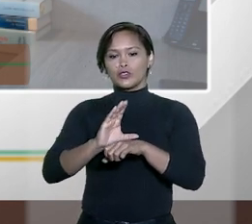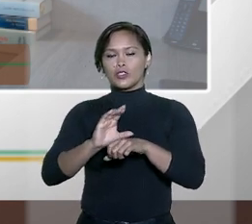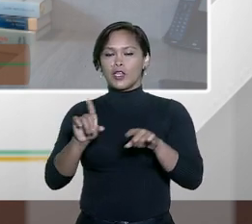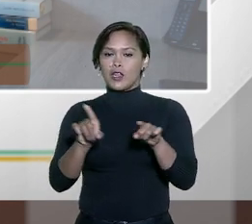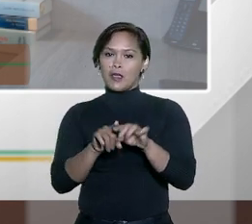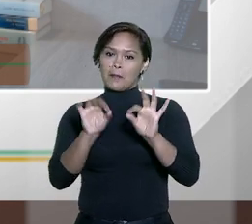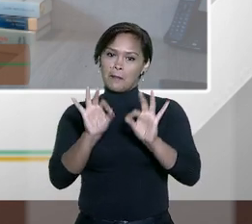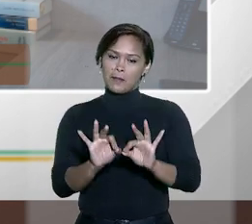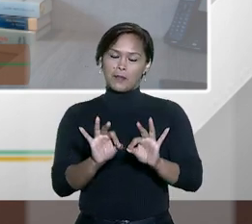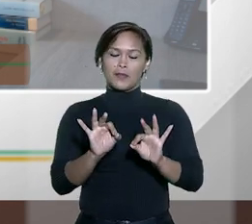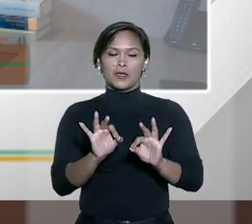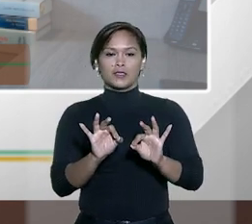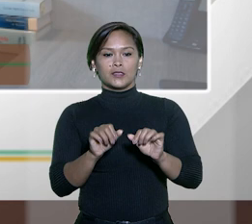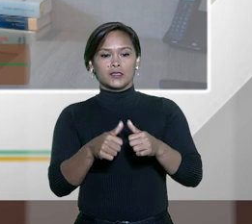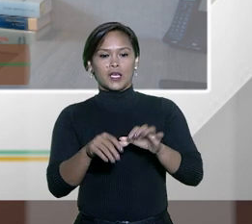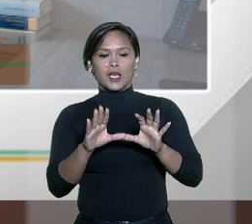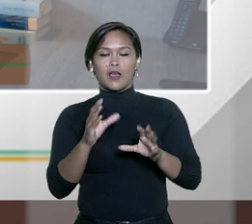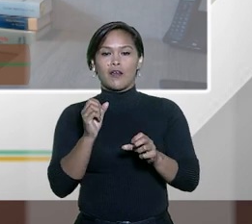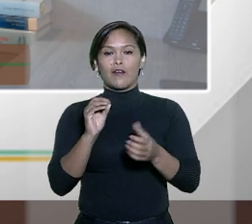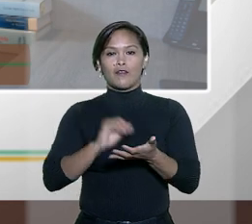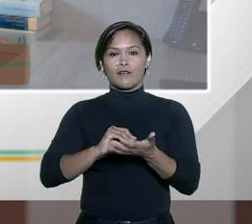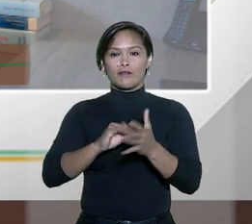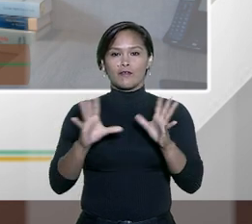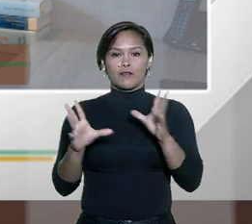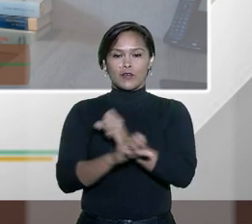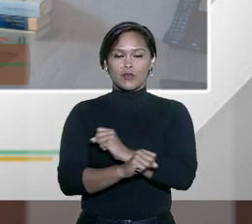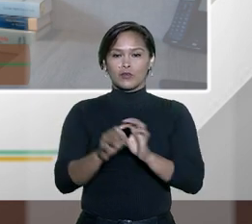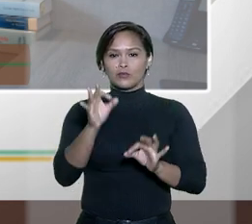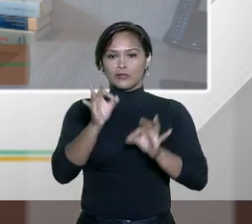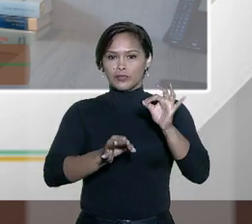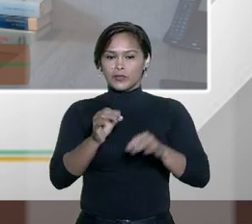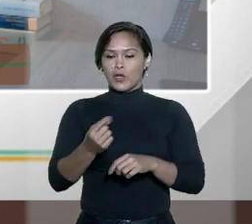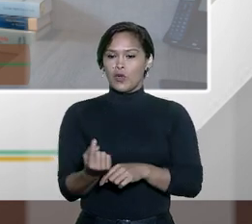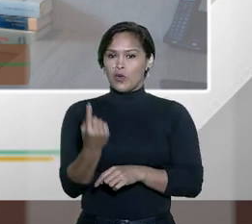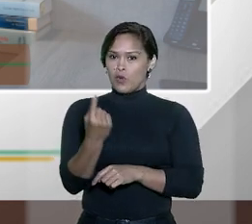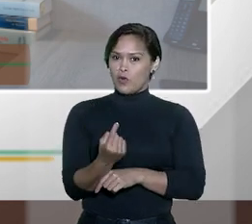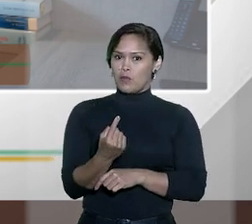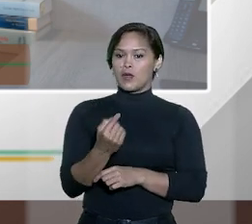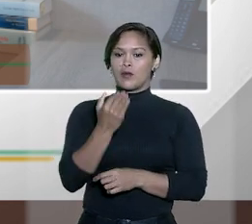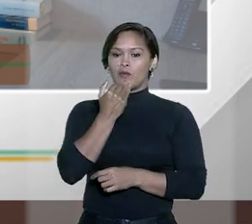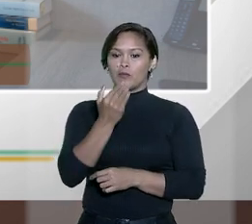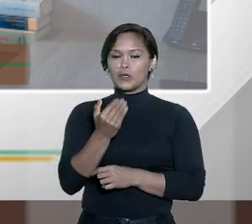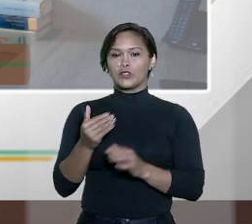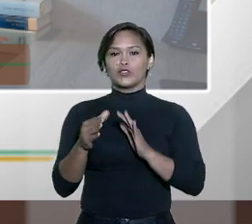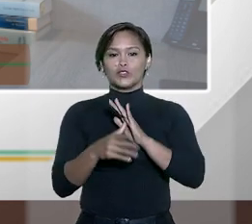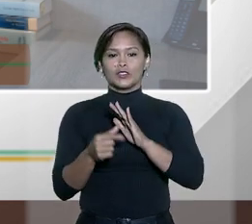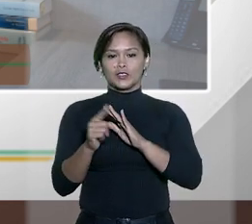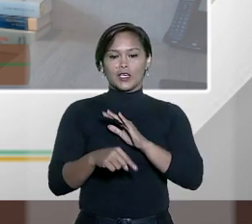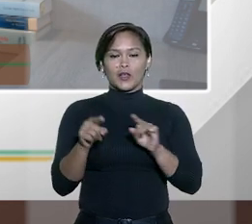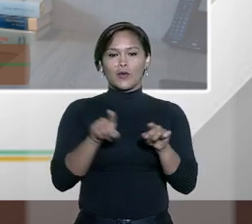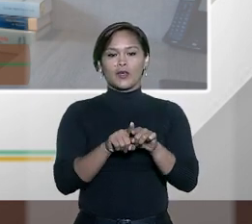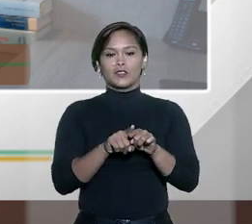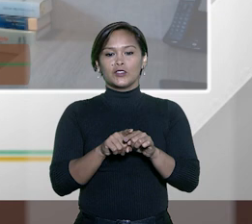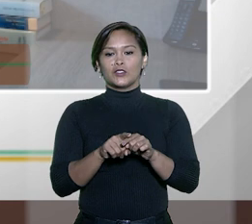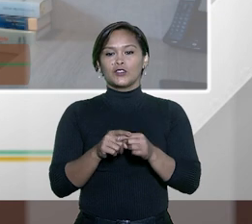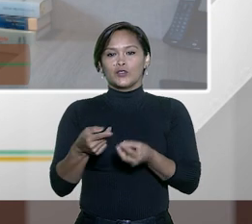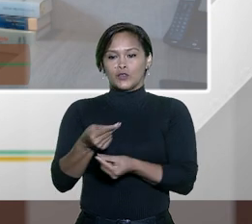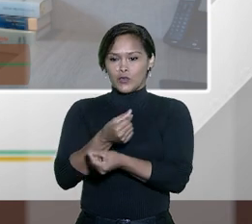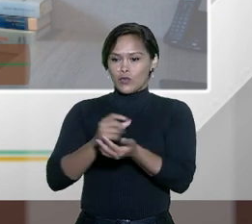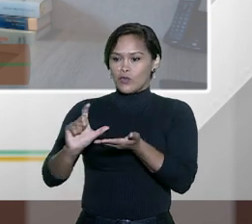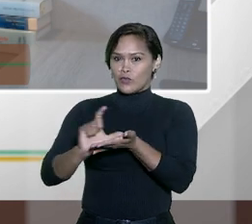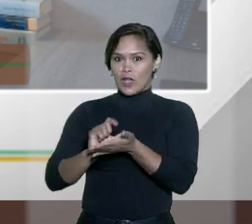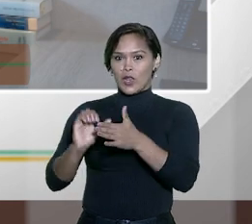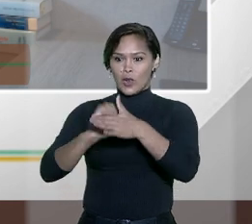porém ainda não se concluiu esse julgamento. Então, uma das medidas seria o pedido de sequestro do caixa, né, do